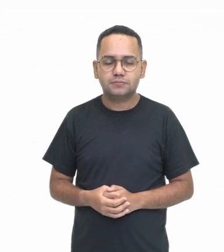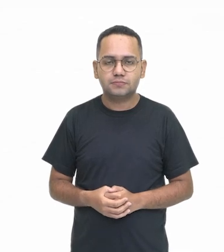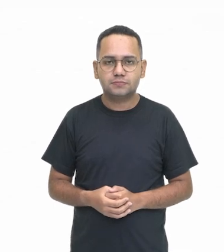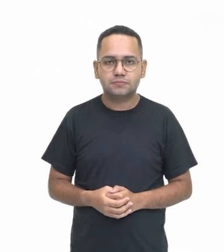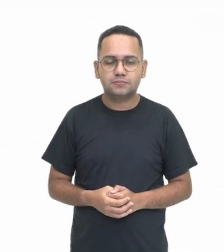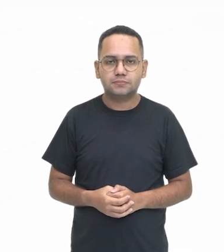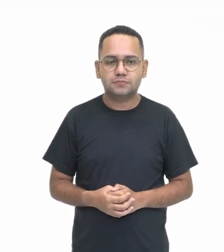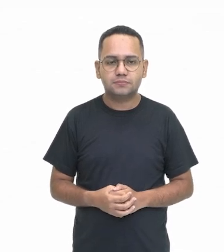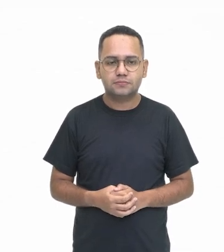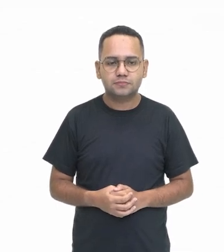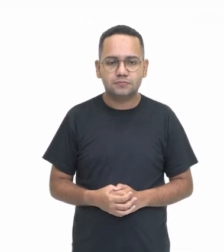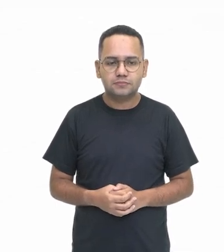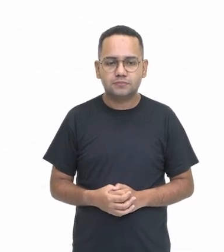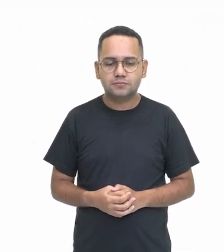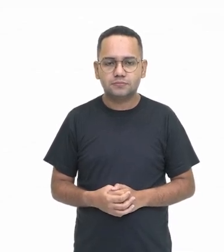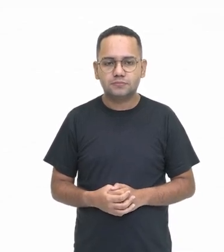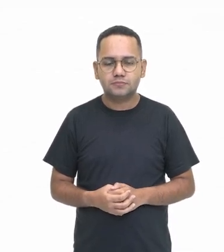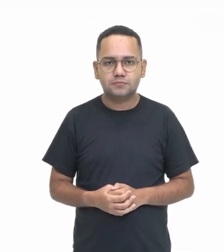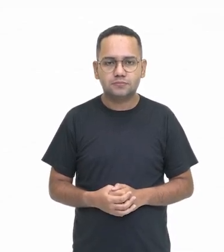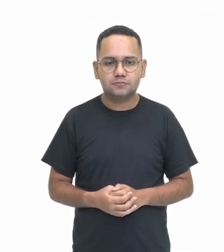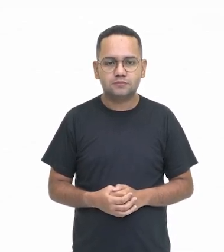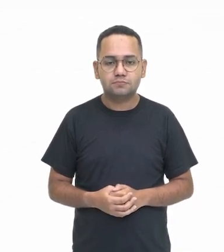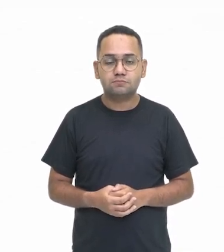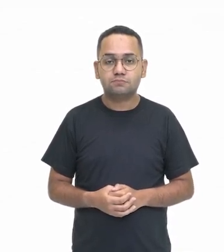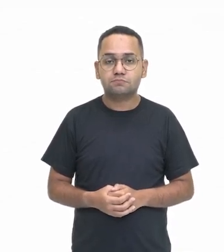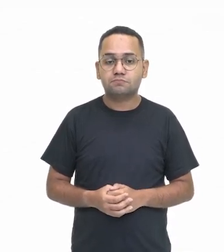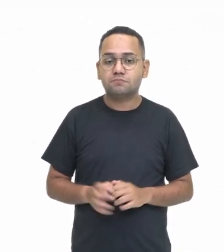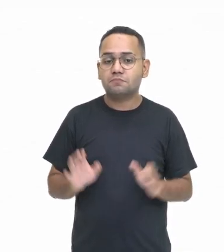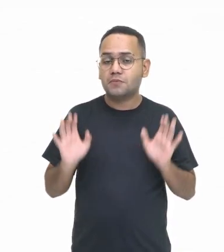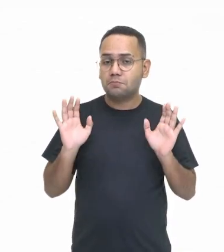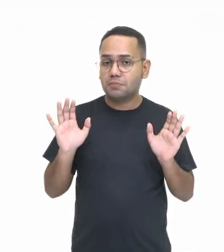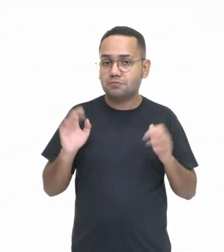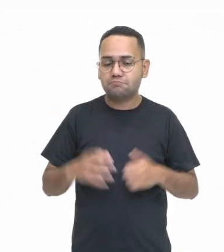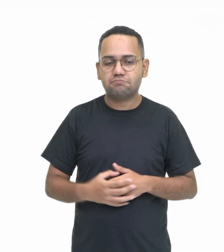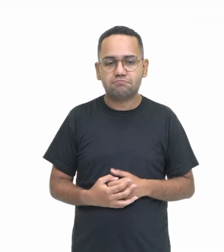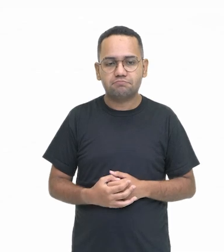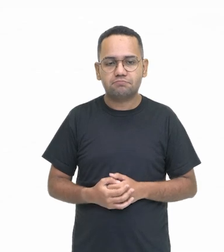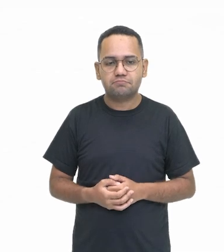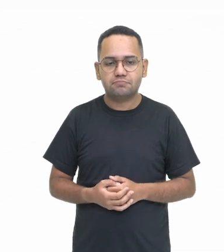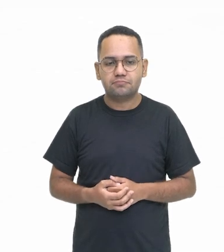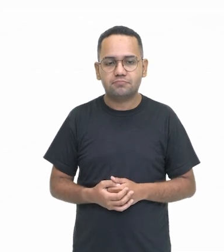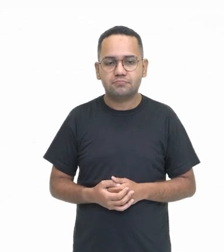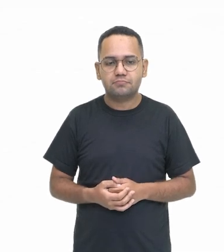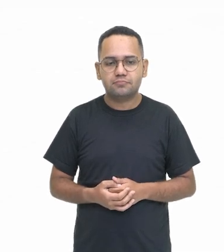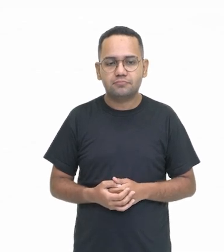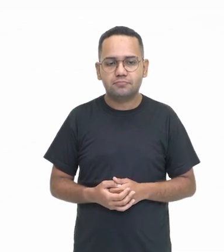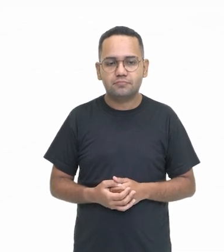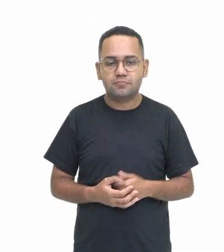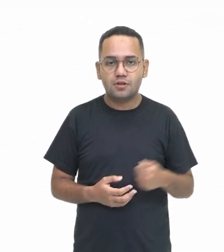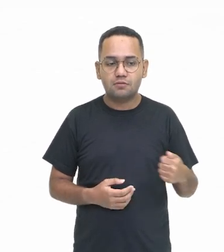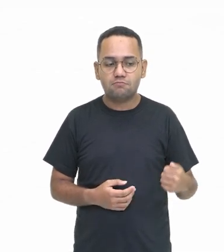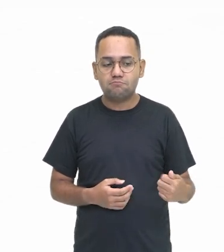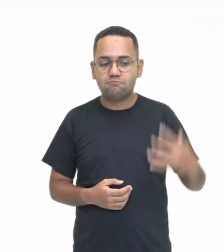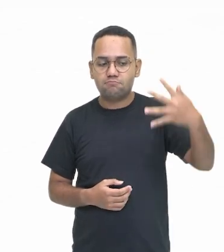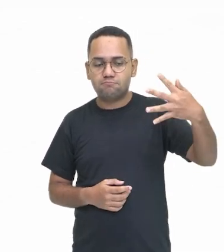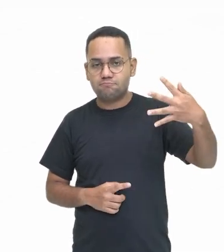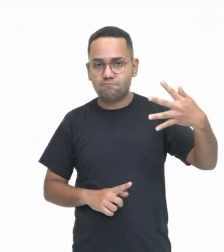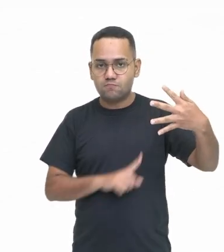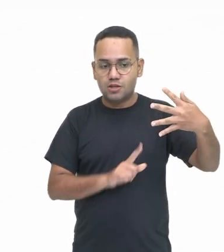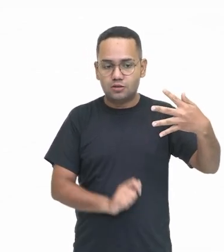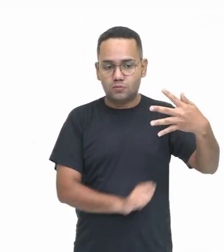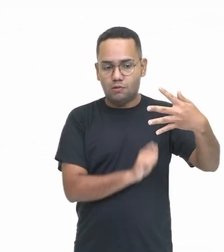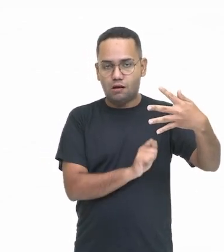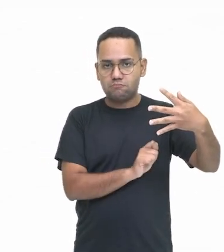tá? Reparem que cada valor que nós temos no conjunto A, cada elemento ali do conjunto